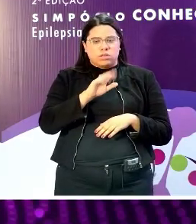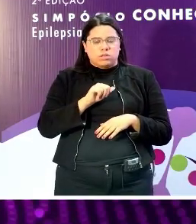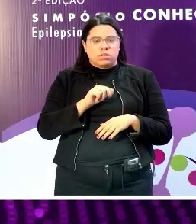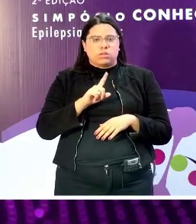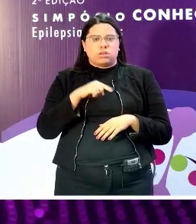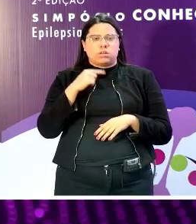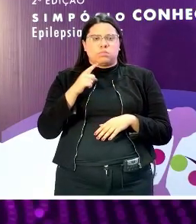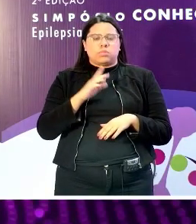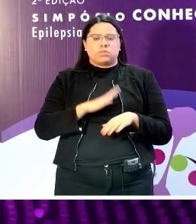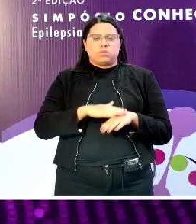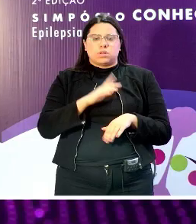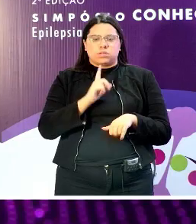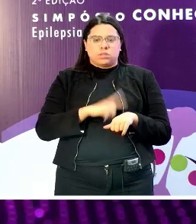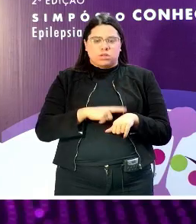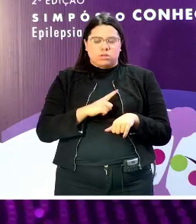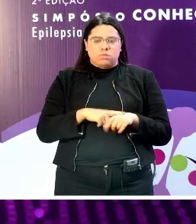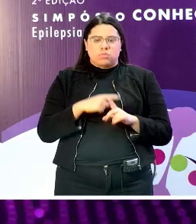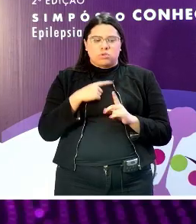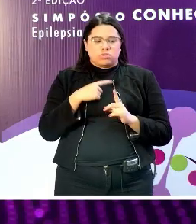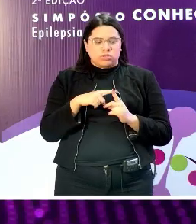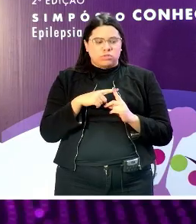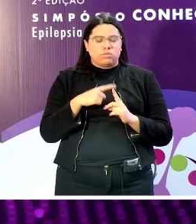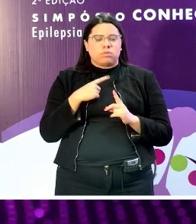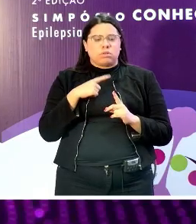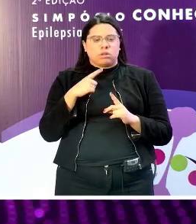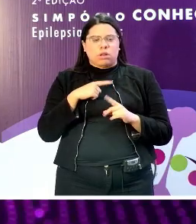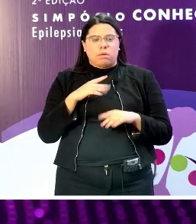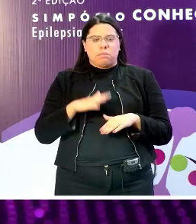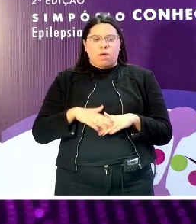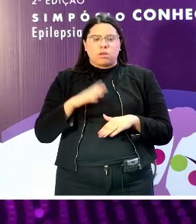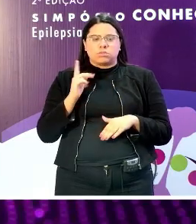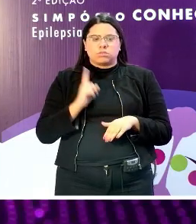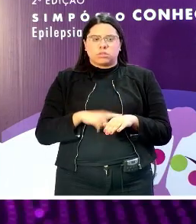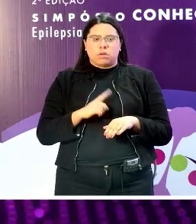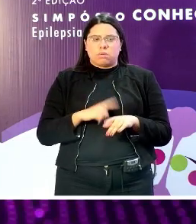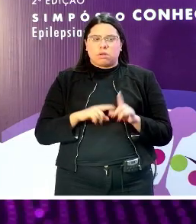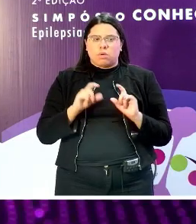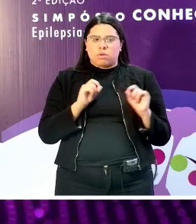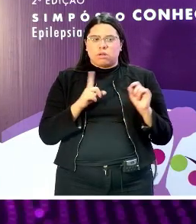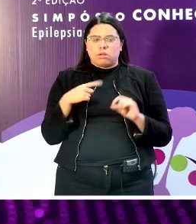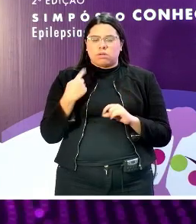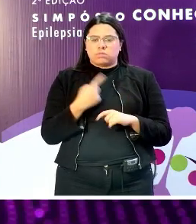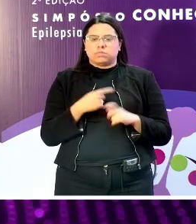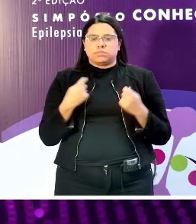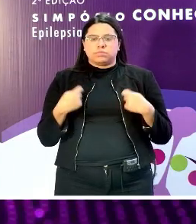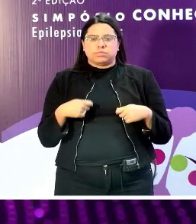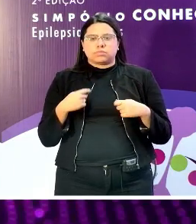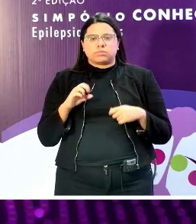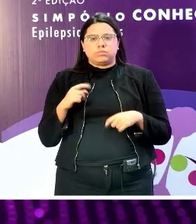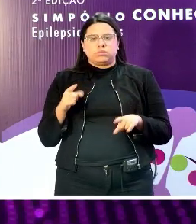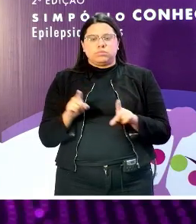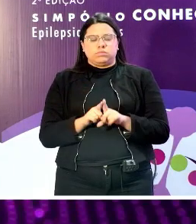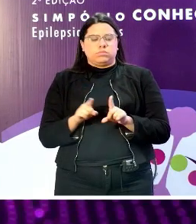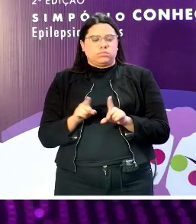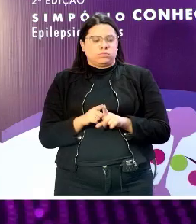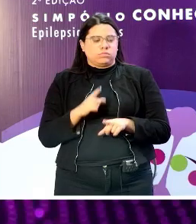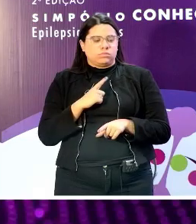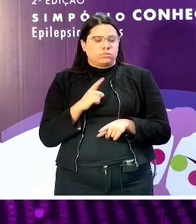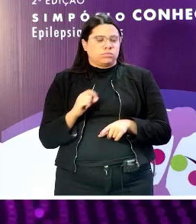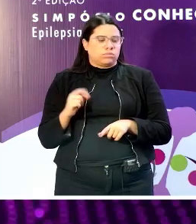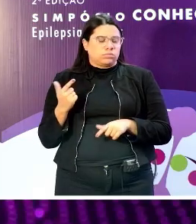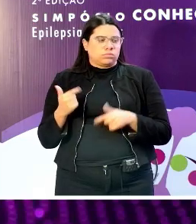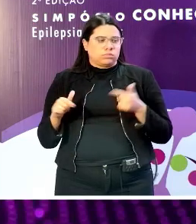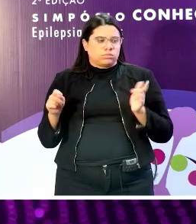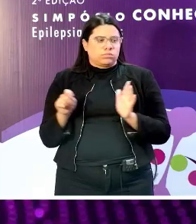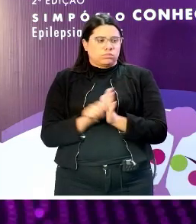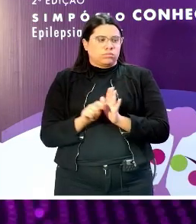mais tempo ativo. E isso vai fazer com que a gente tenha mais inibição, que é o que a gente precisa. Ou então, também tem um mecanismo, né, tem outras drogas